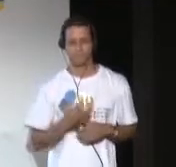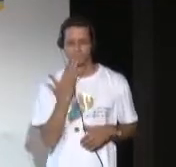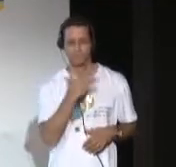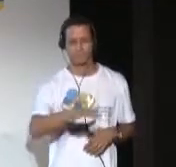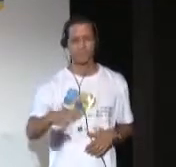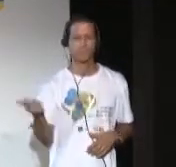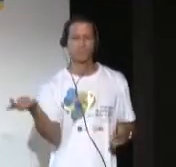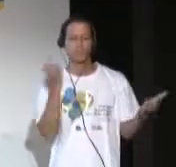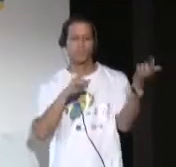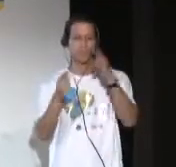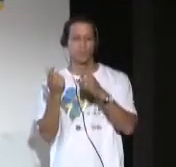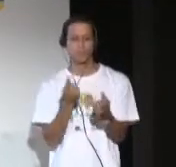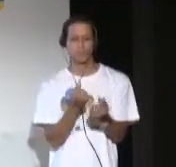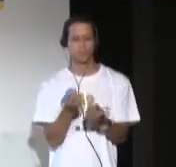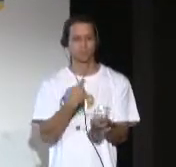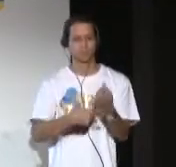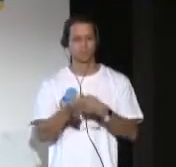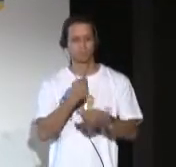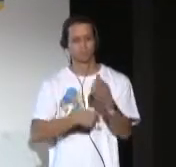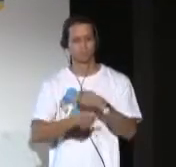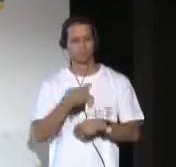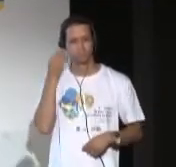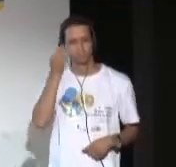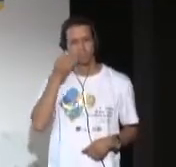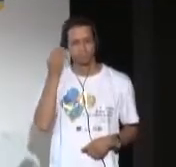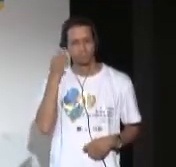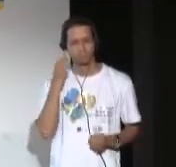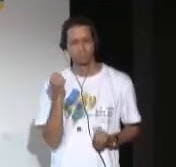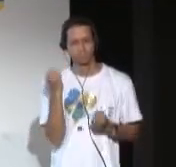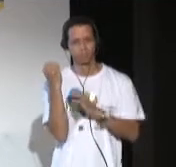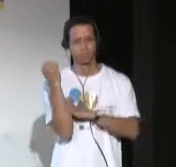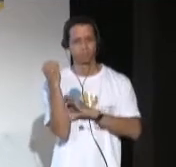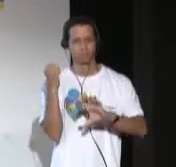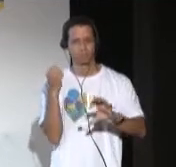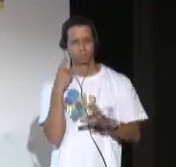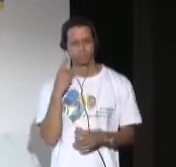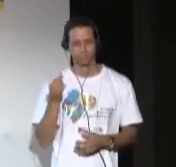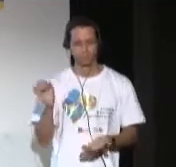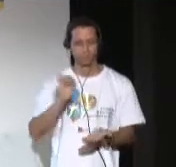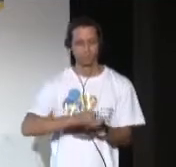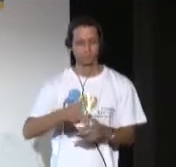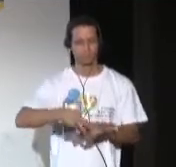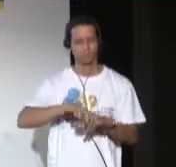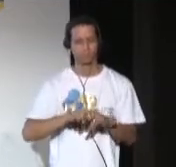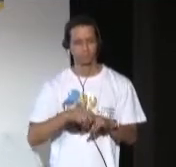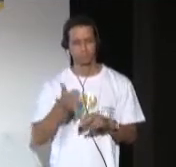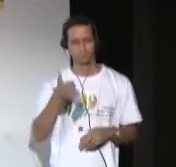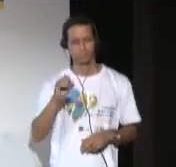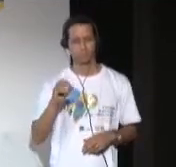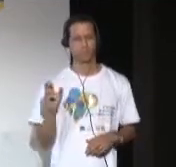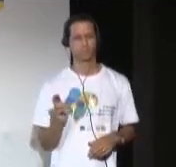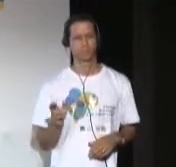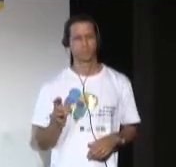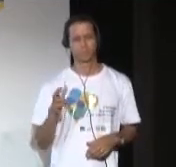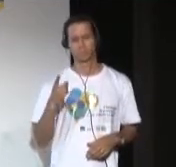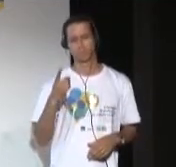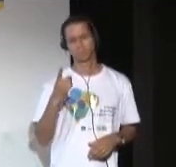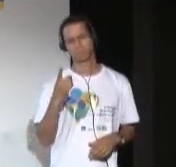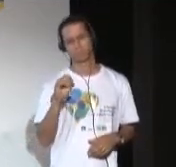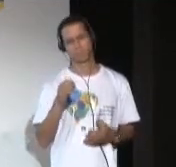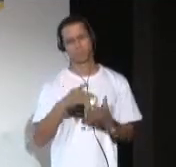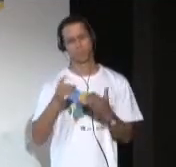dinheiro desse jeito. É uma experiência que as empodera. Então, elas ficam lá, ganham $10 o dia inteiro,